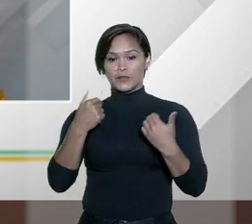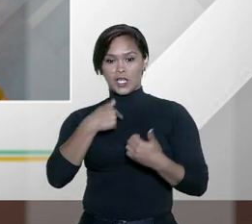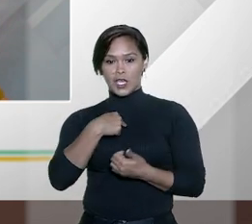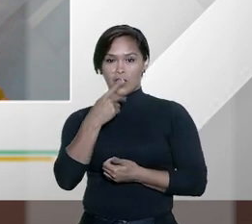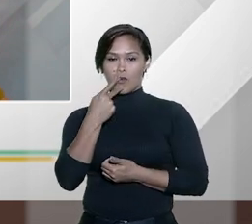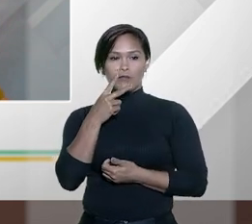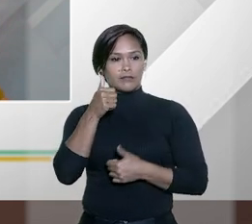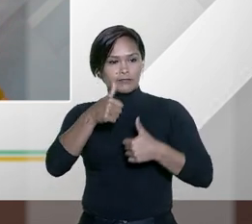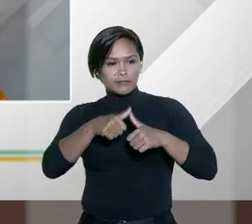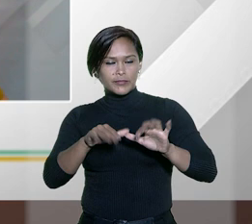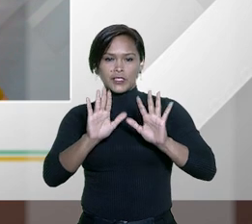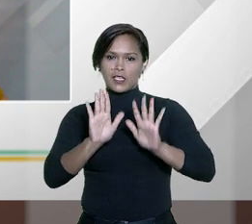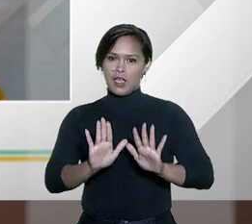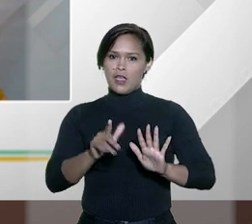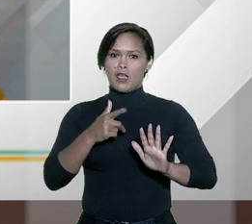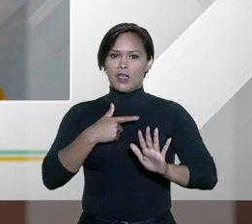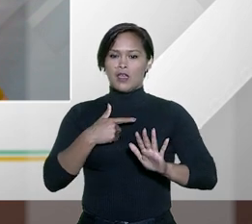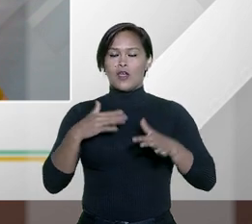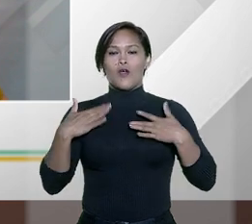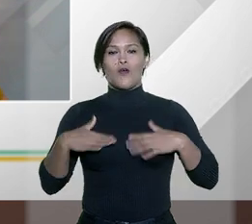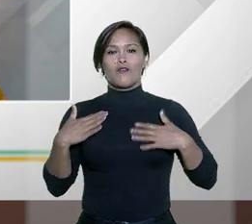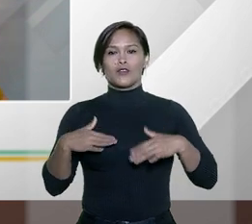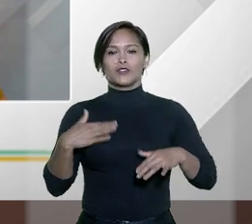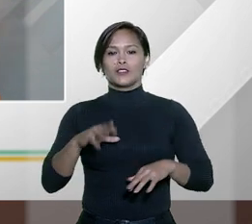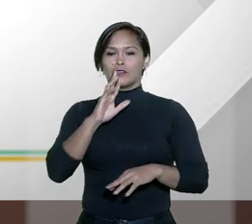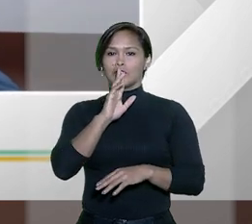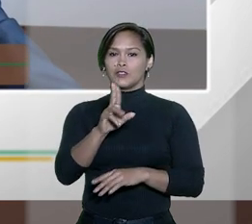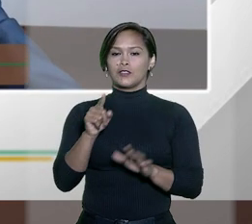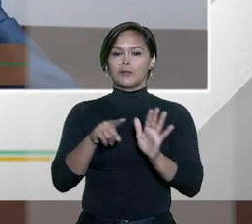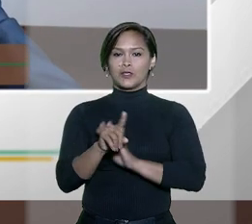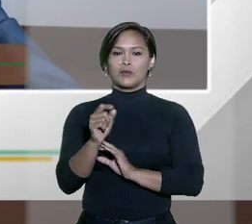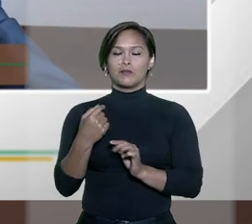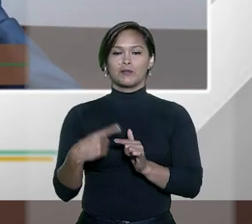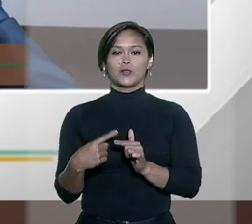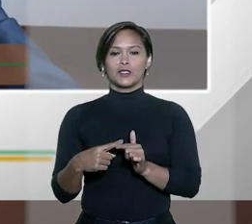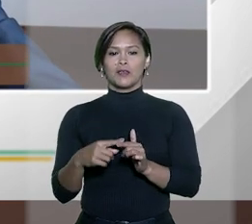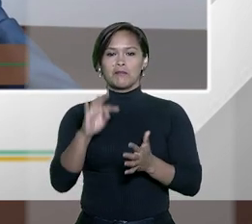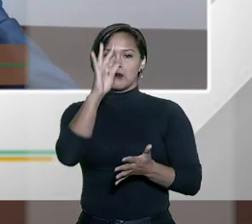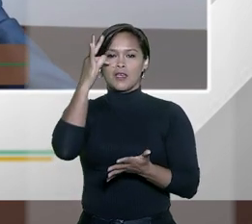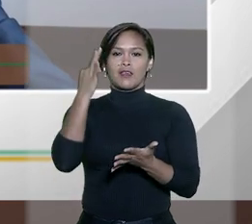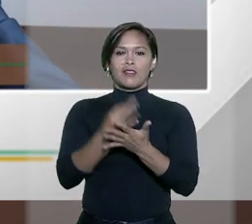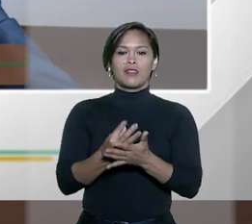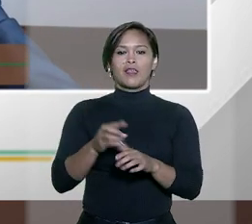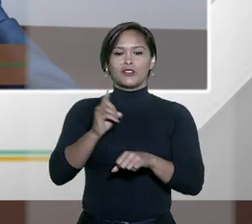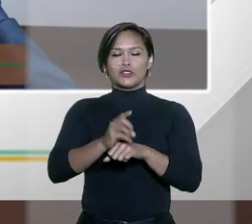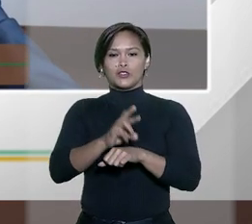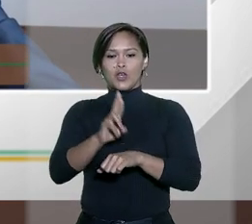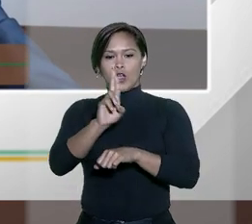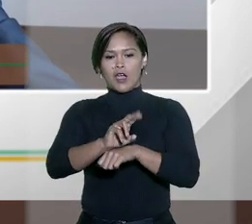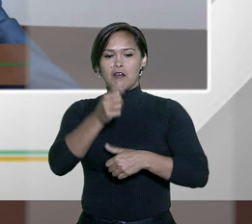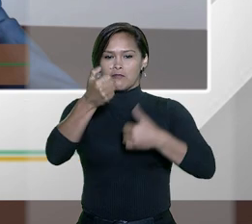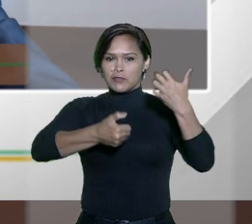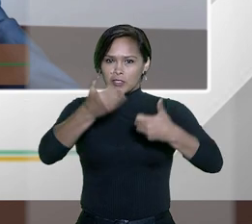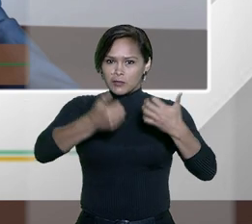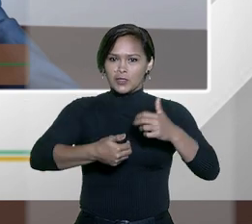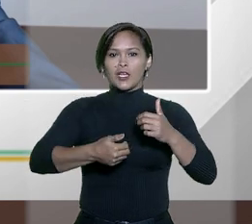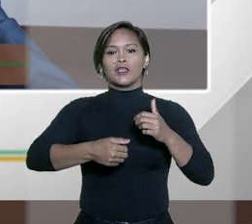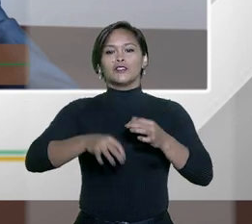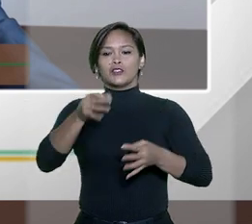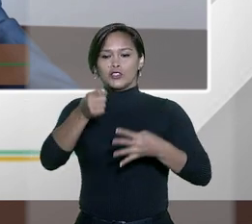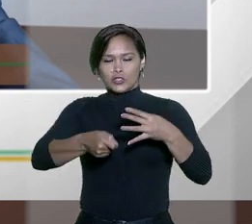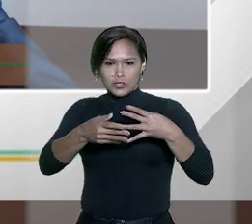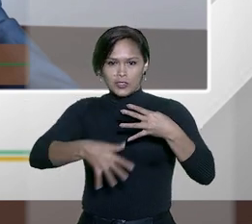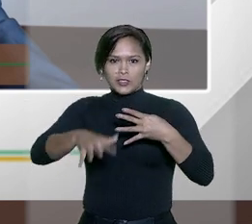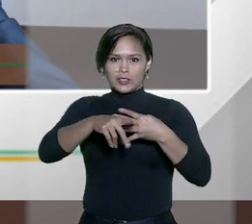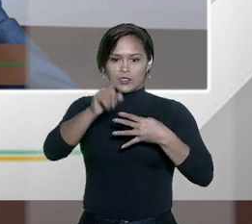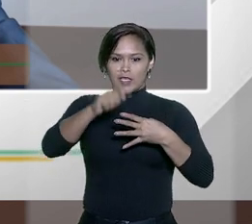eu assim fico até bem confortável de responder essa pergunta, porque minha tese de doutorado foi justamente sobre